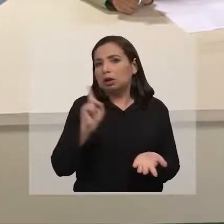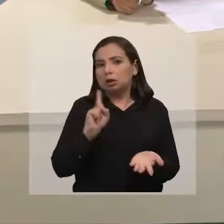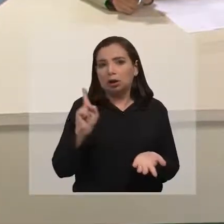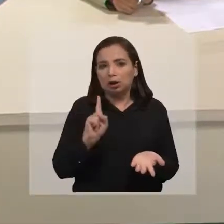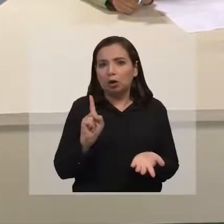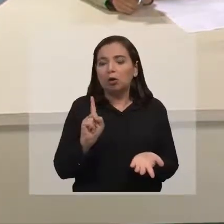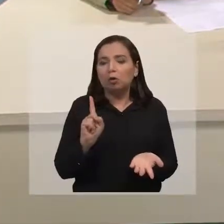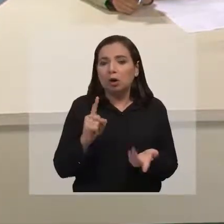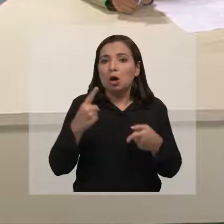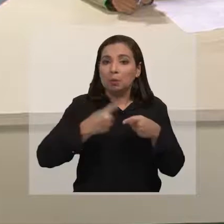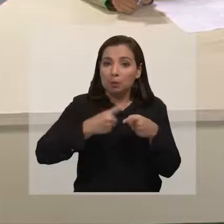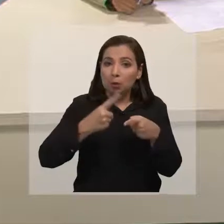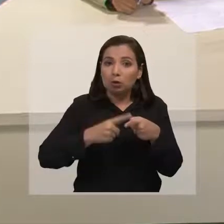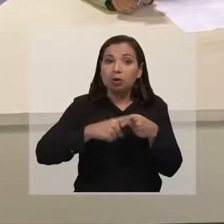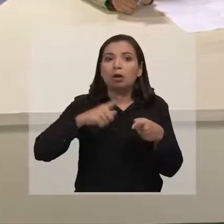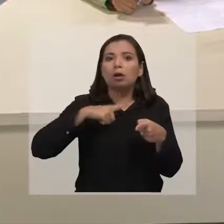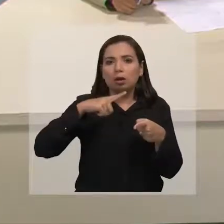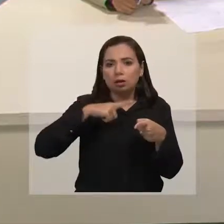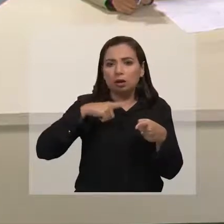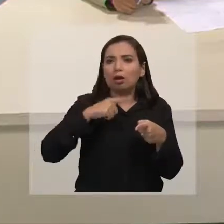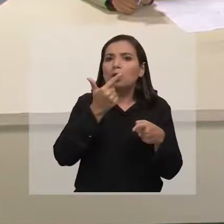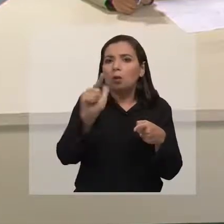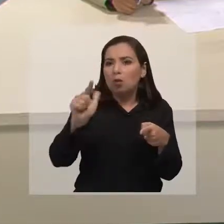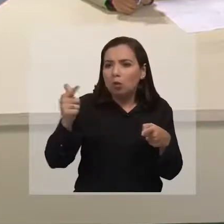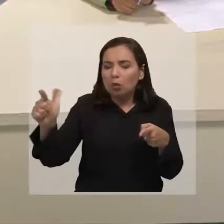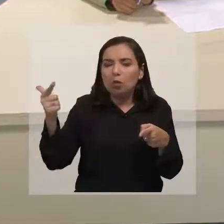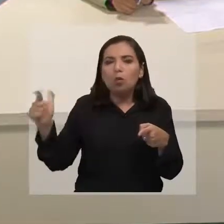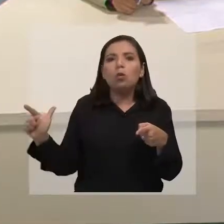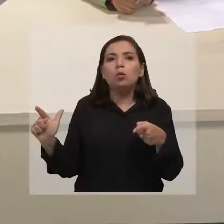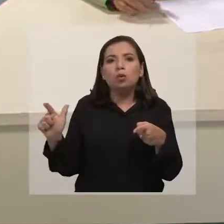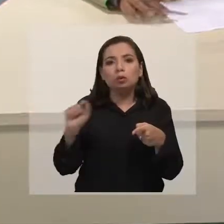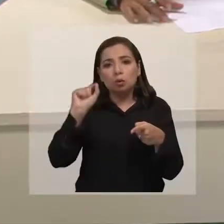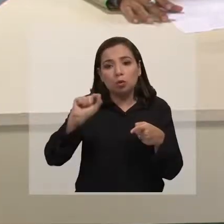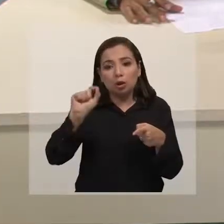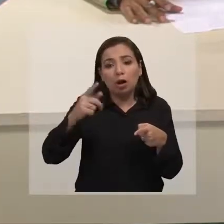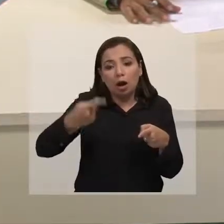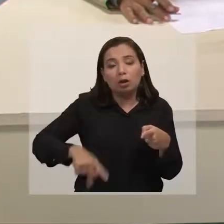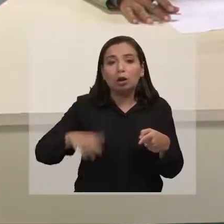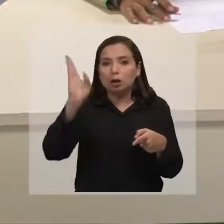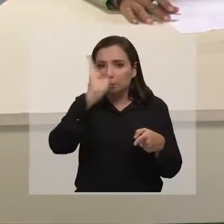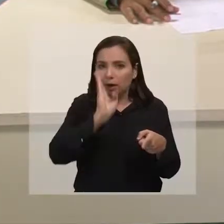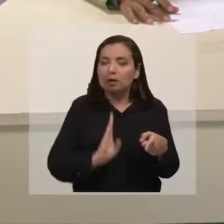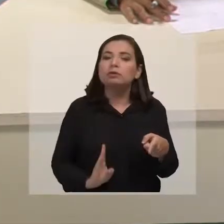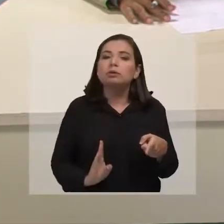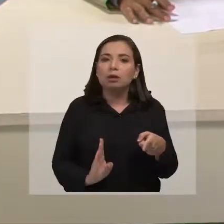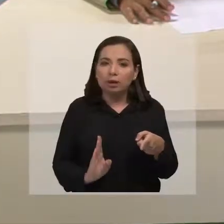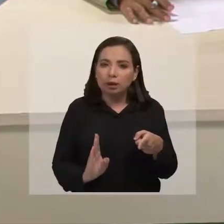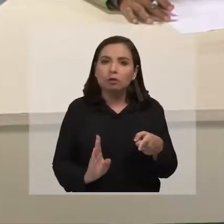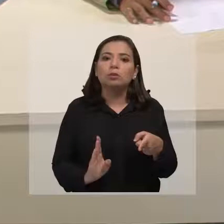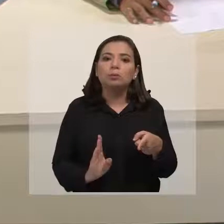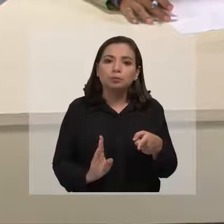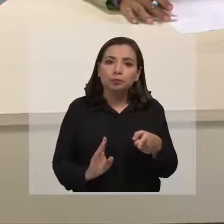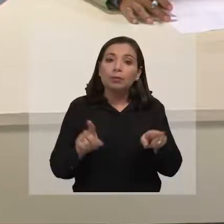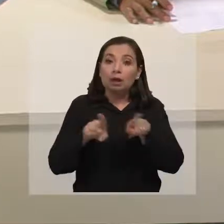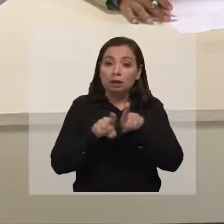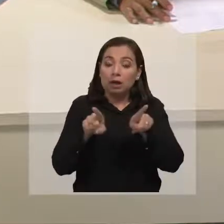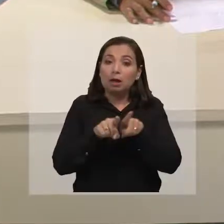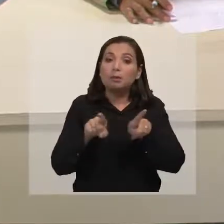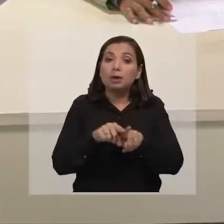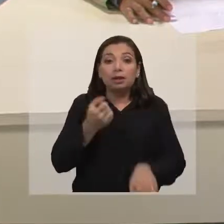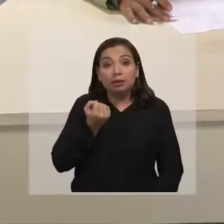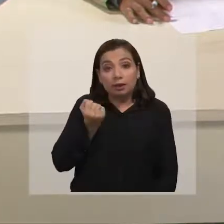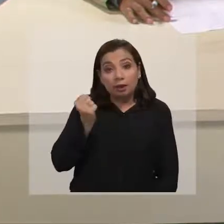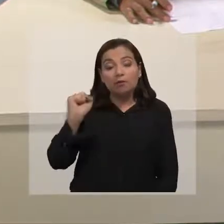atende a setores mais conservadores e radicais brasileiros, está entendendo? Os mesmos que defendem